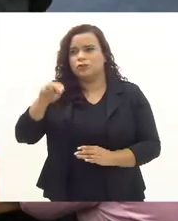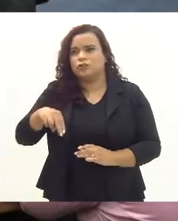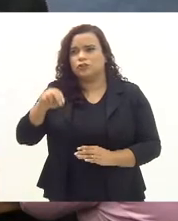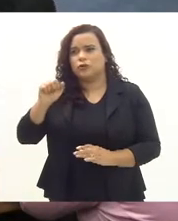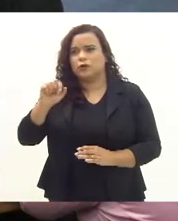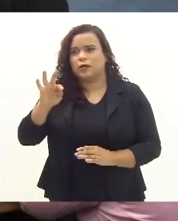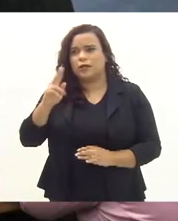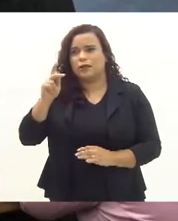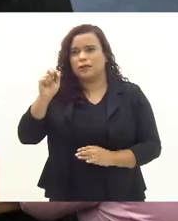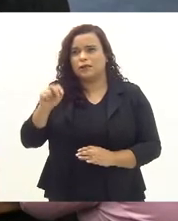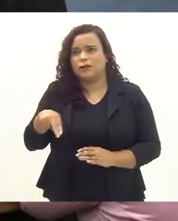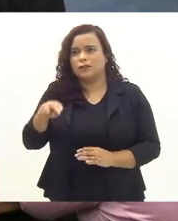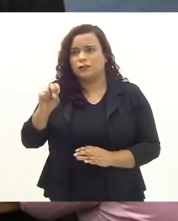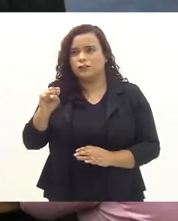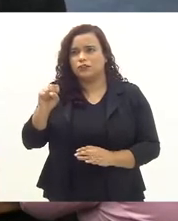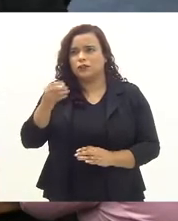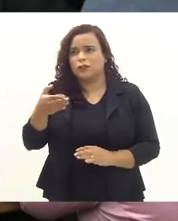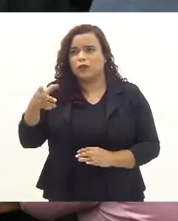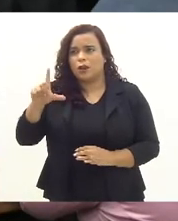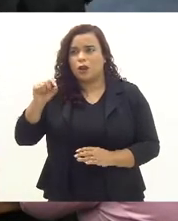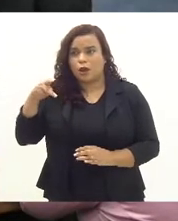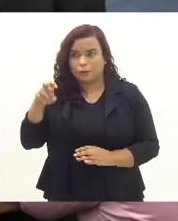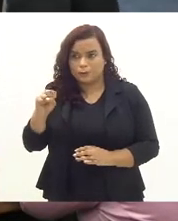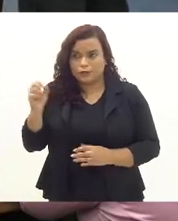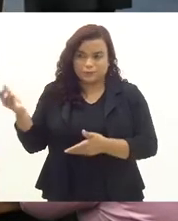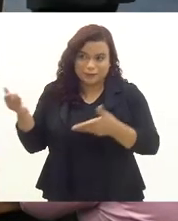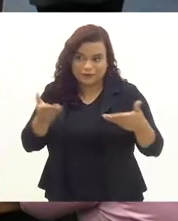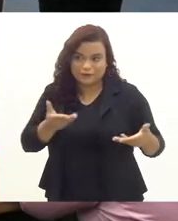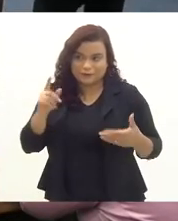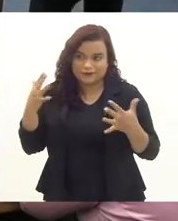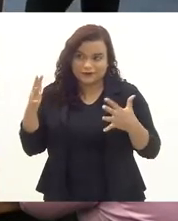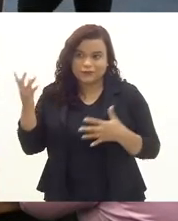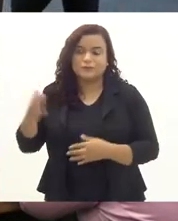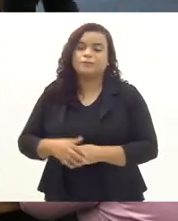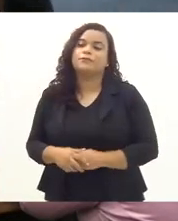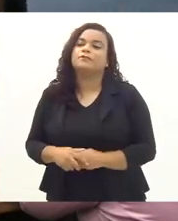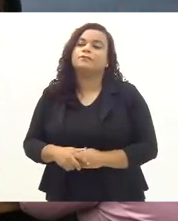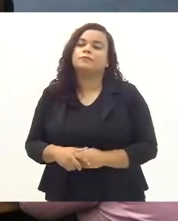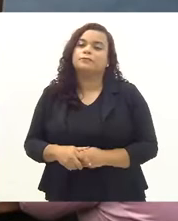Lopes seja bem-vindo meu irmão o resultado do hospital e